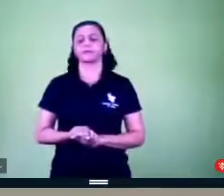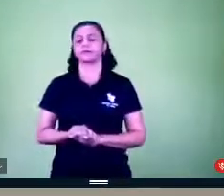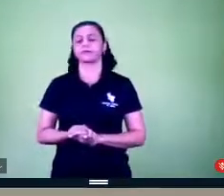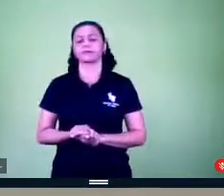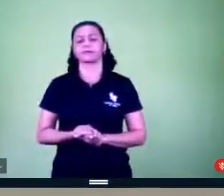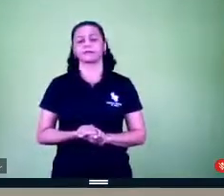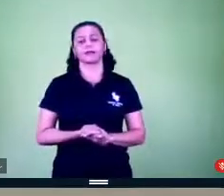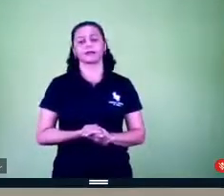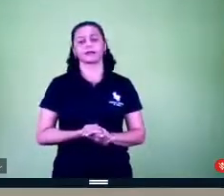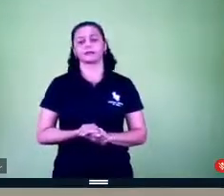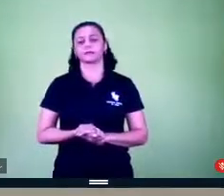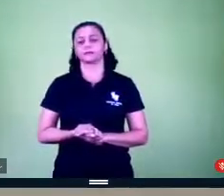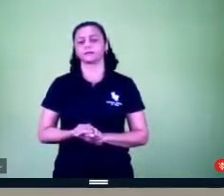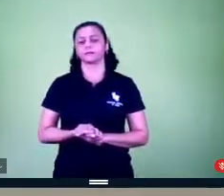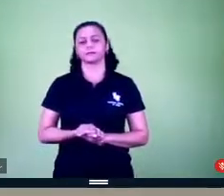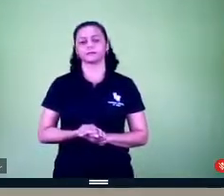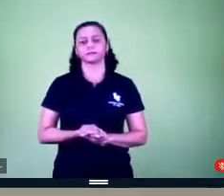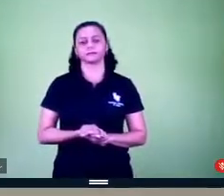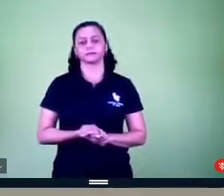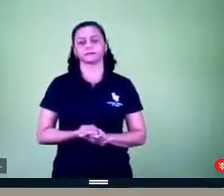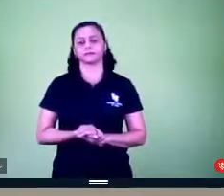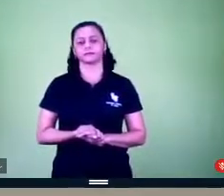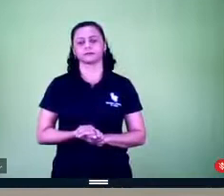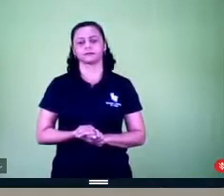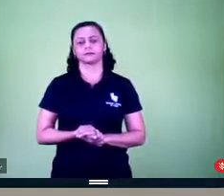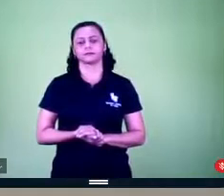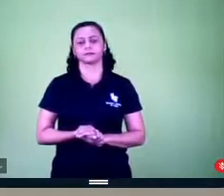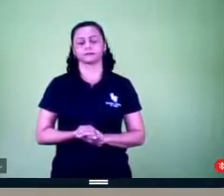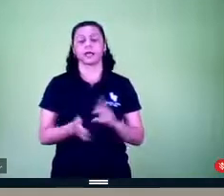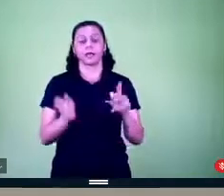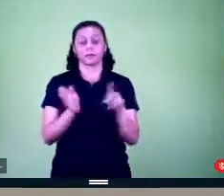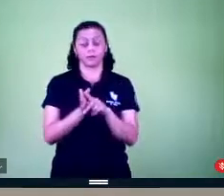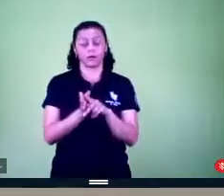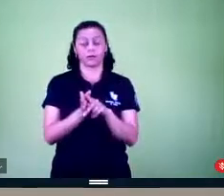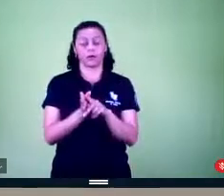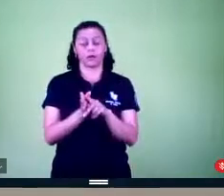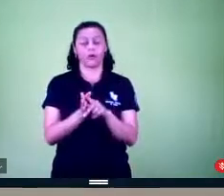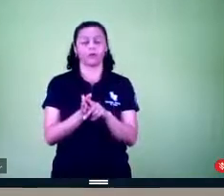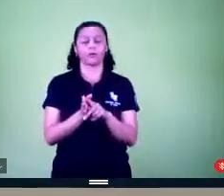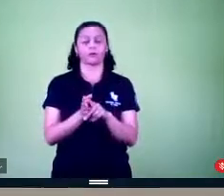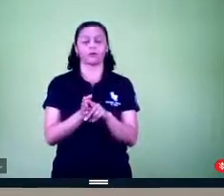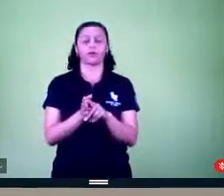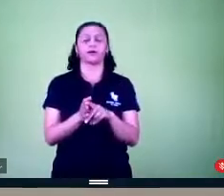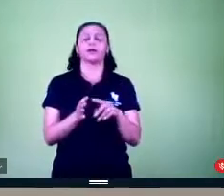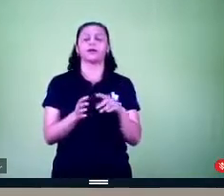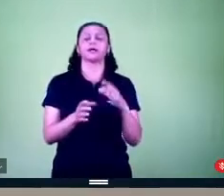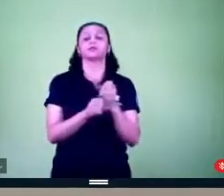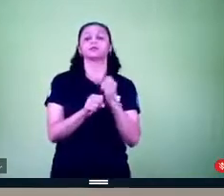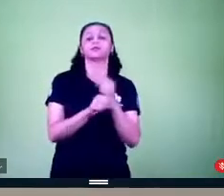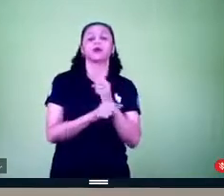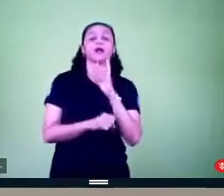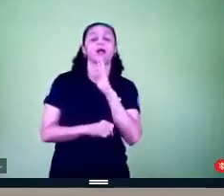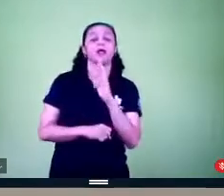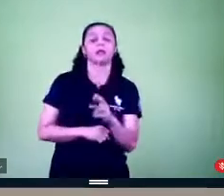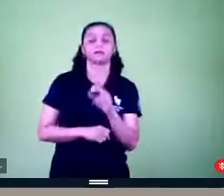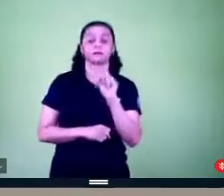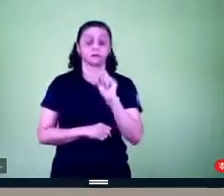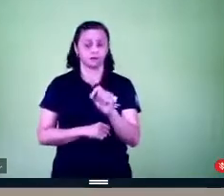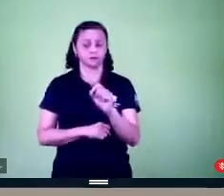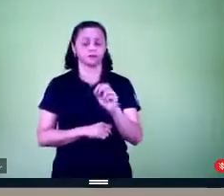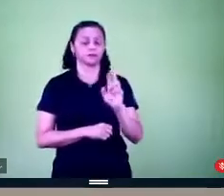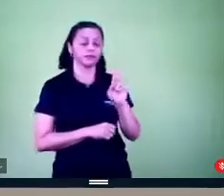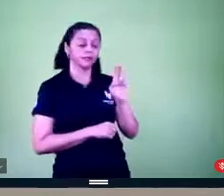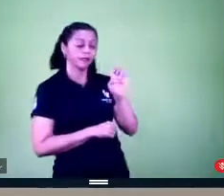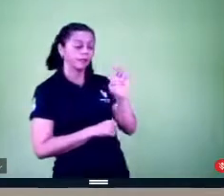de solução, né, desse sistema, primeira coisa a gente teria que calcular a resistência equivalente desse circuito. Então vou colocar aqui pelo